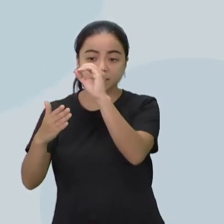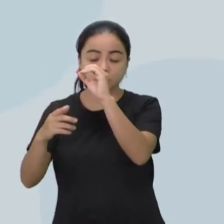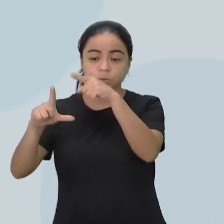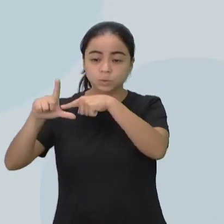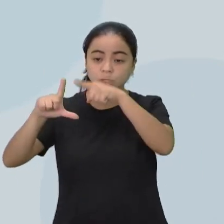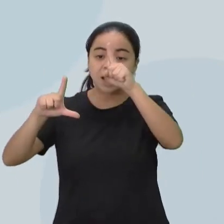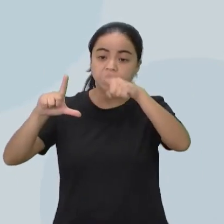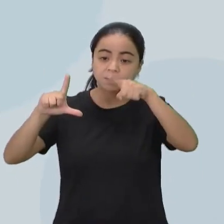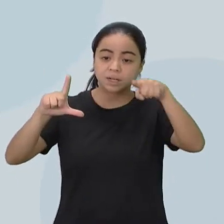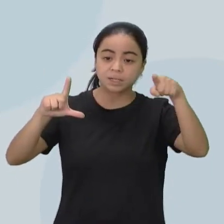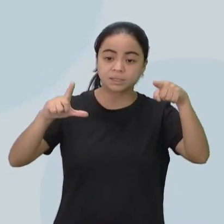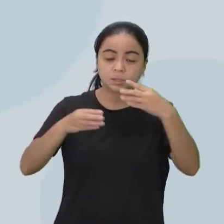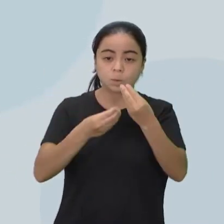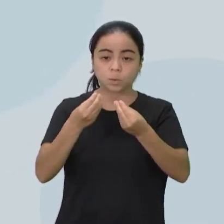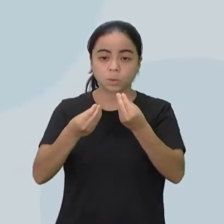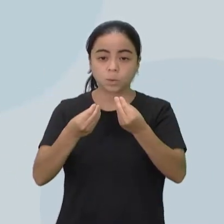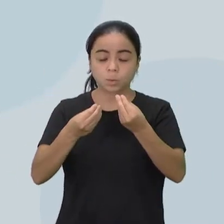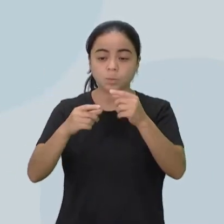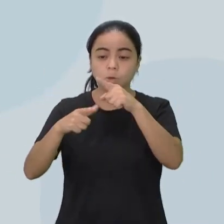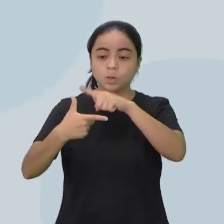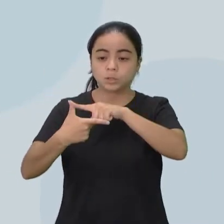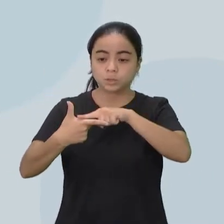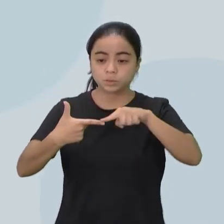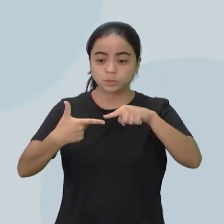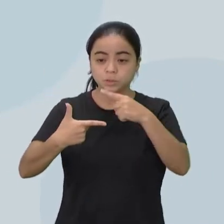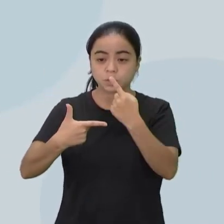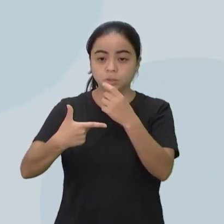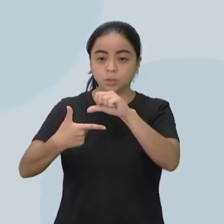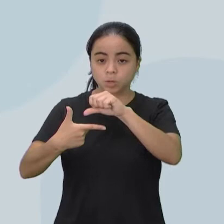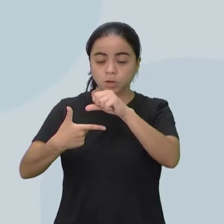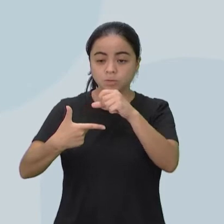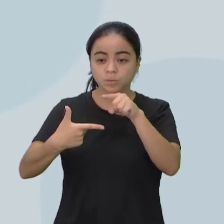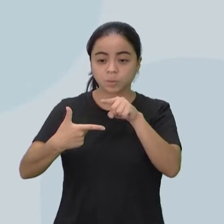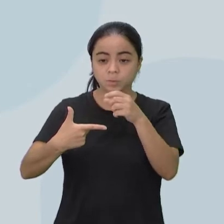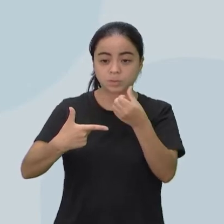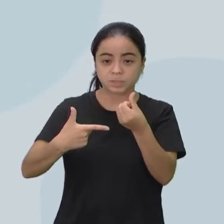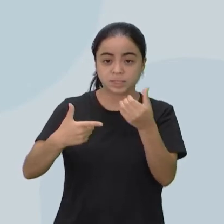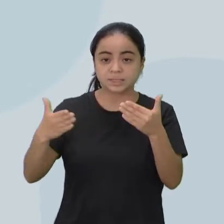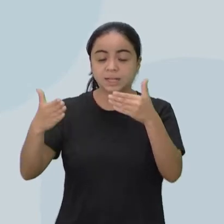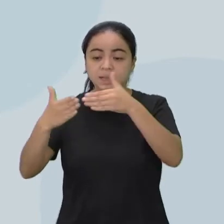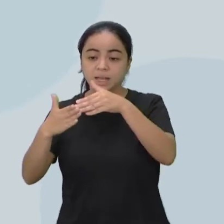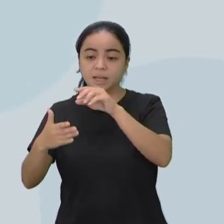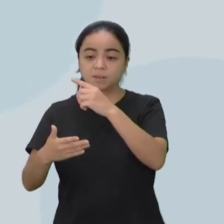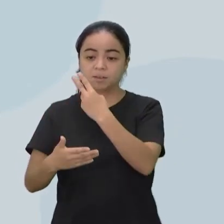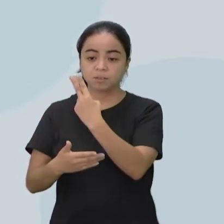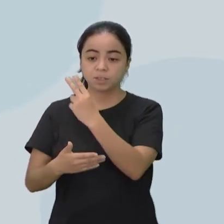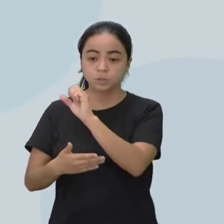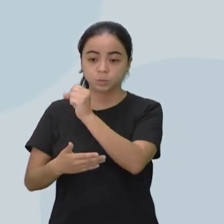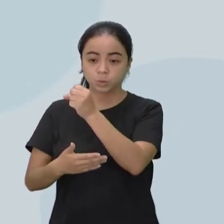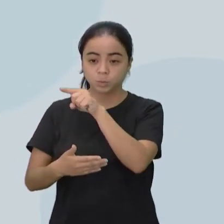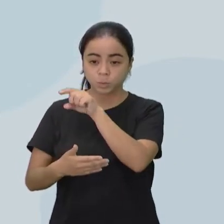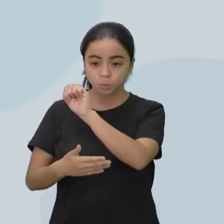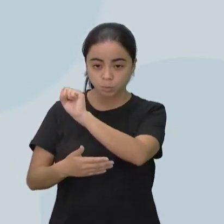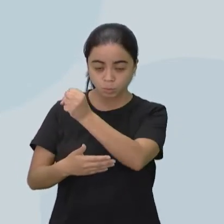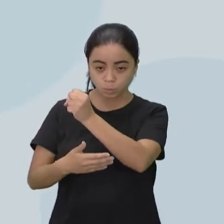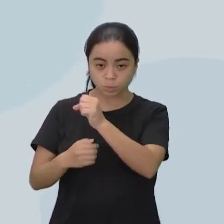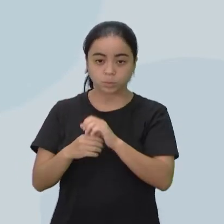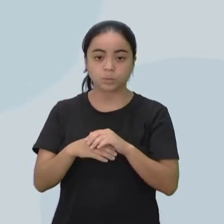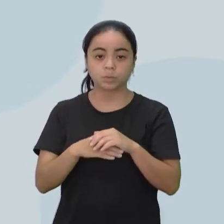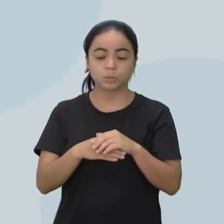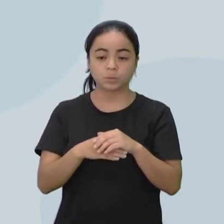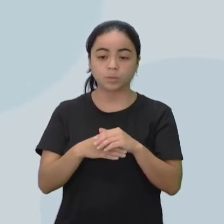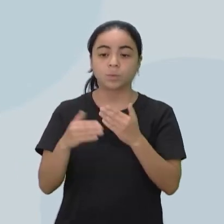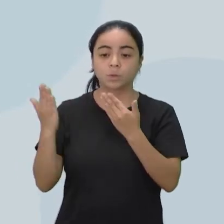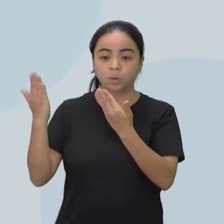variação, então você tem que pegar, dividir por de 9,6 até 28,8. Veja lá o que eu escrevi,